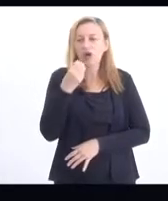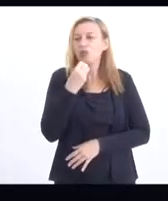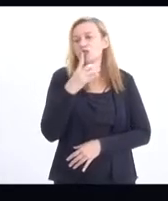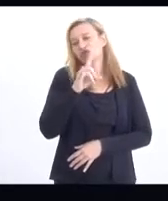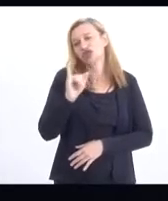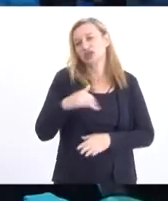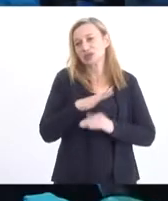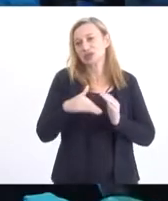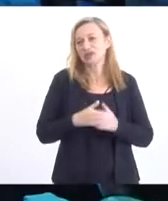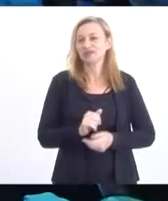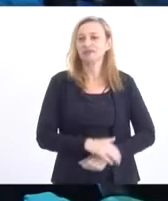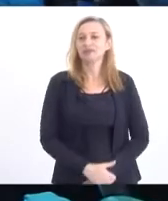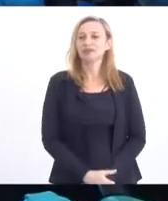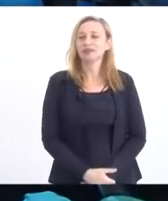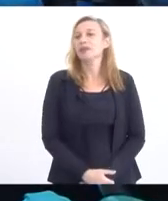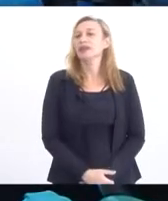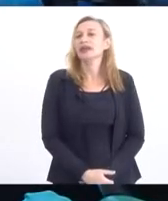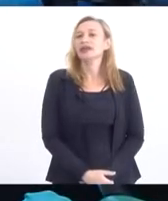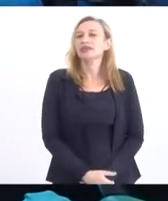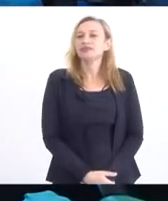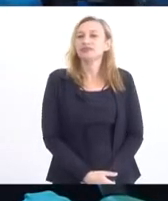todos.